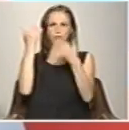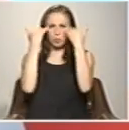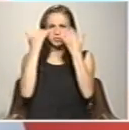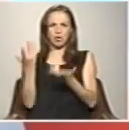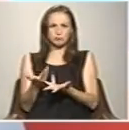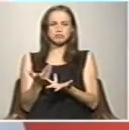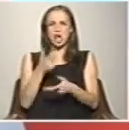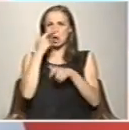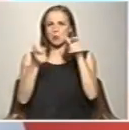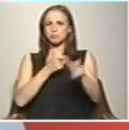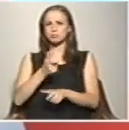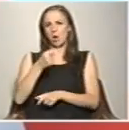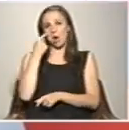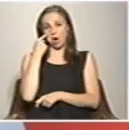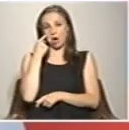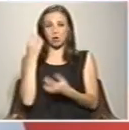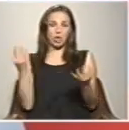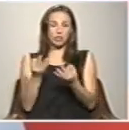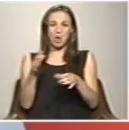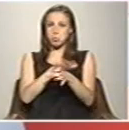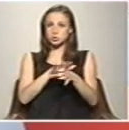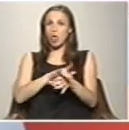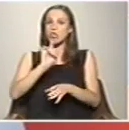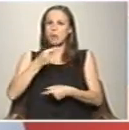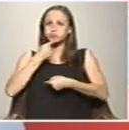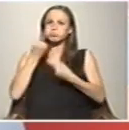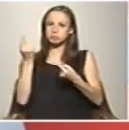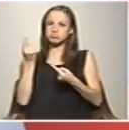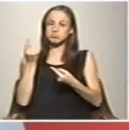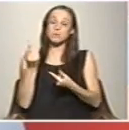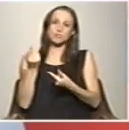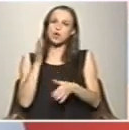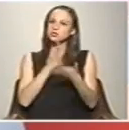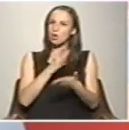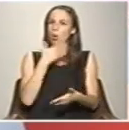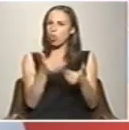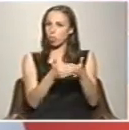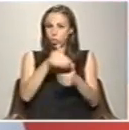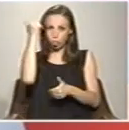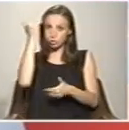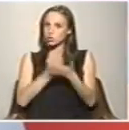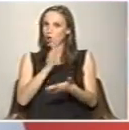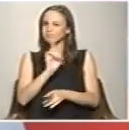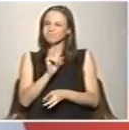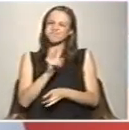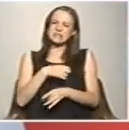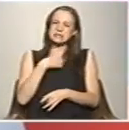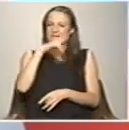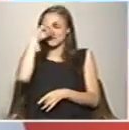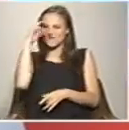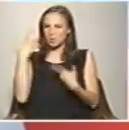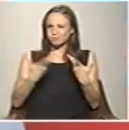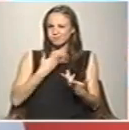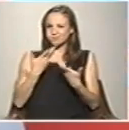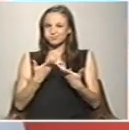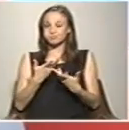mais as pessoas estão conscientes de que, de facto, é uma situação que deve ser denunciada. Não só o idoso, porque normalmente o idoso tem dificuldade em denunciar este tipo de situações, especialmente